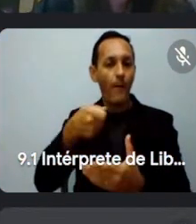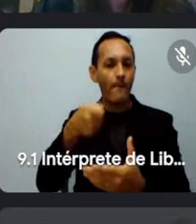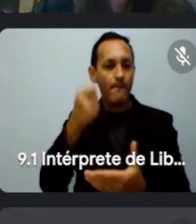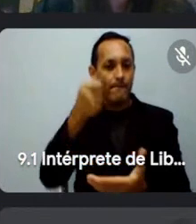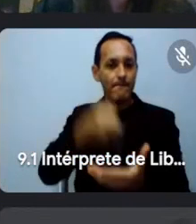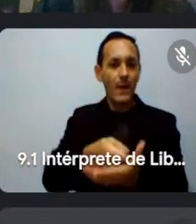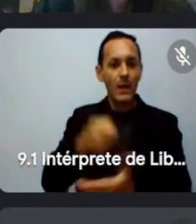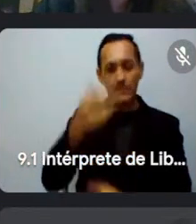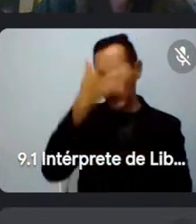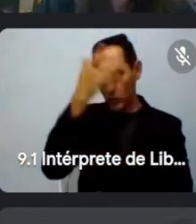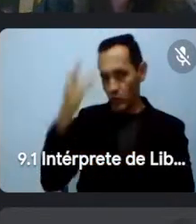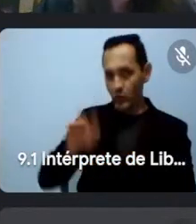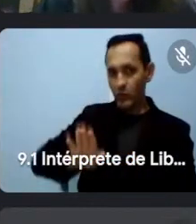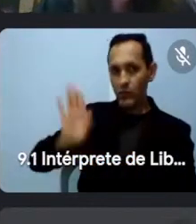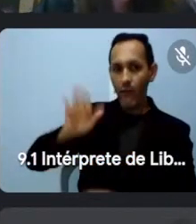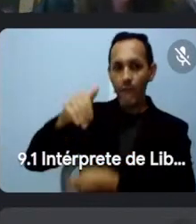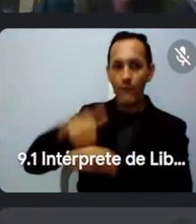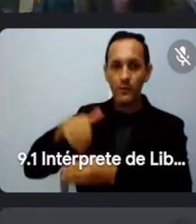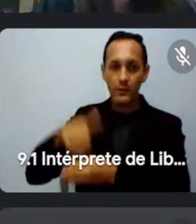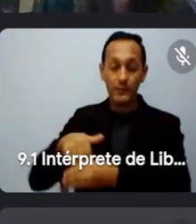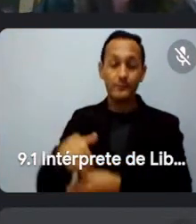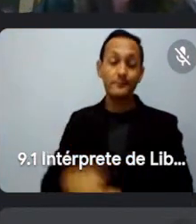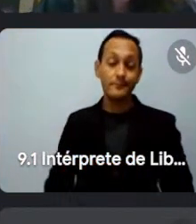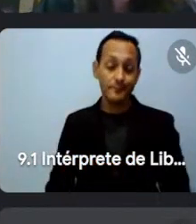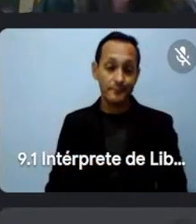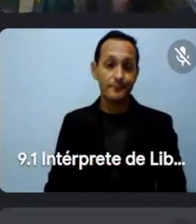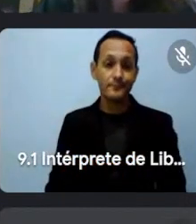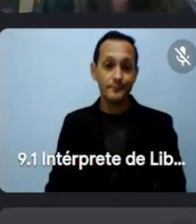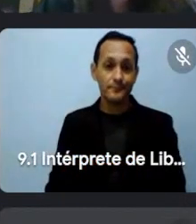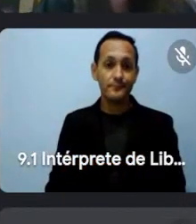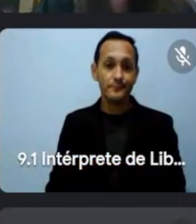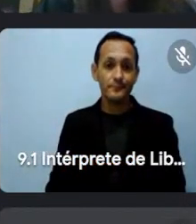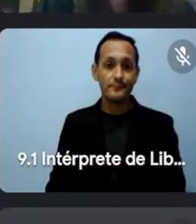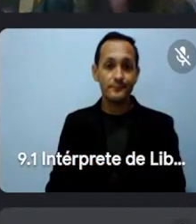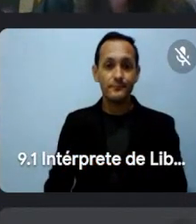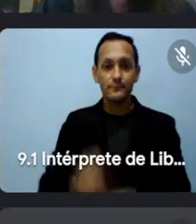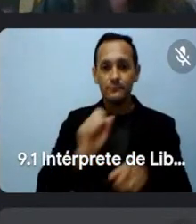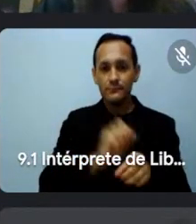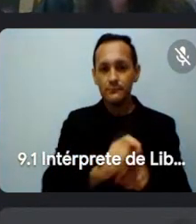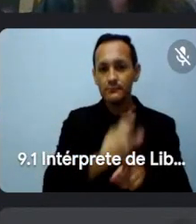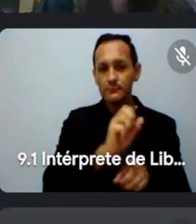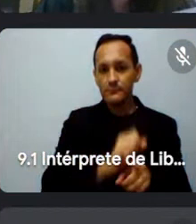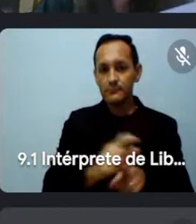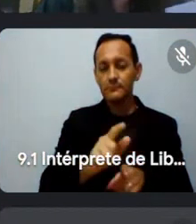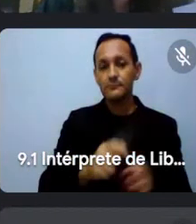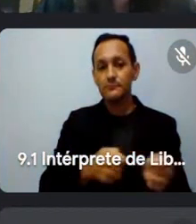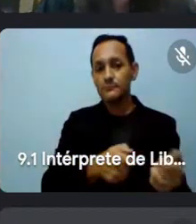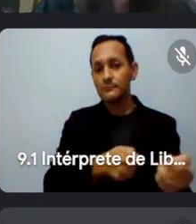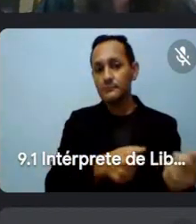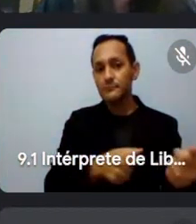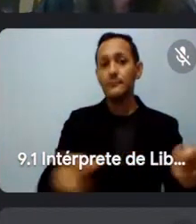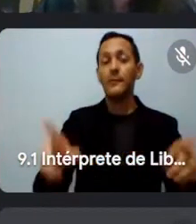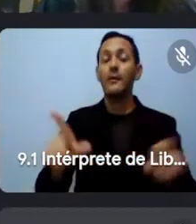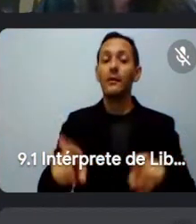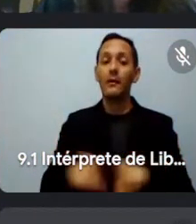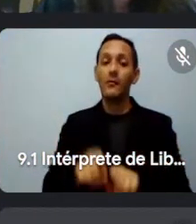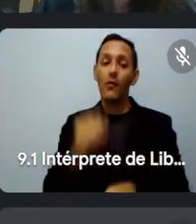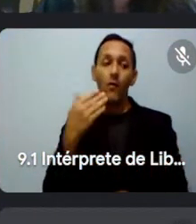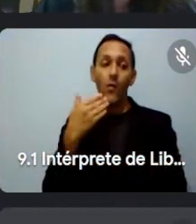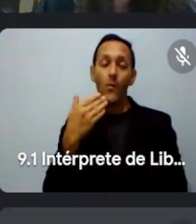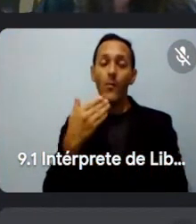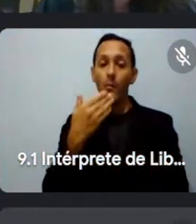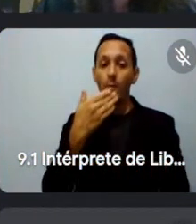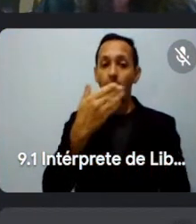essa testemunhas várias confirmou que tinha sido procurado e oferecido a ele com a tia nesse sentido também O